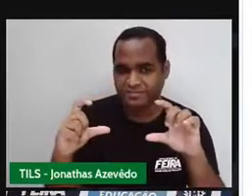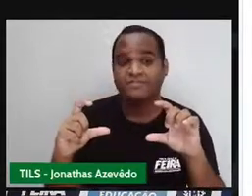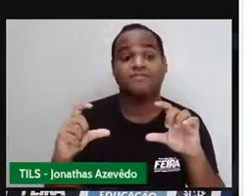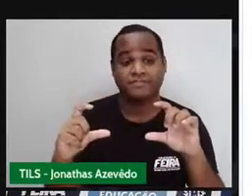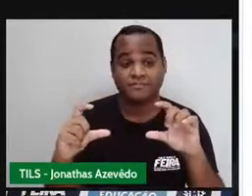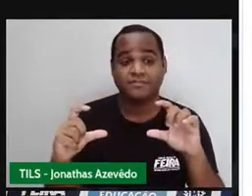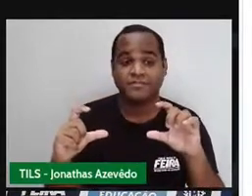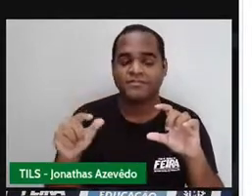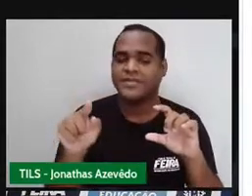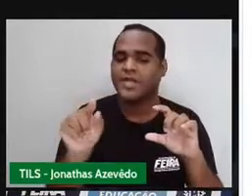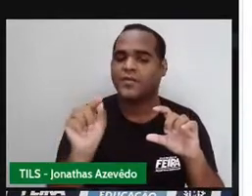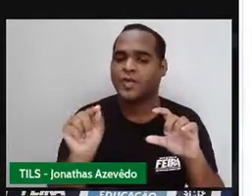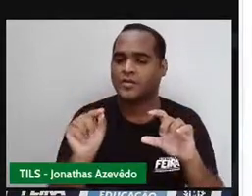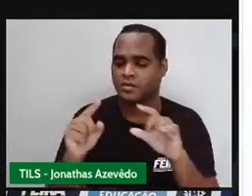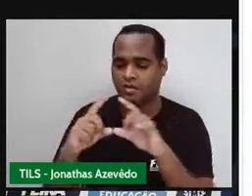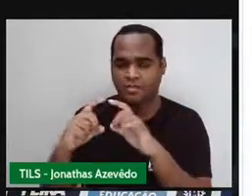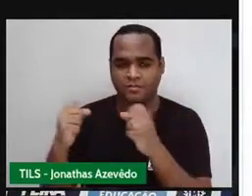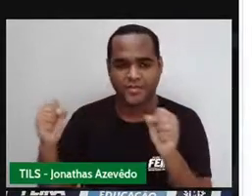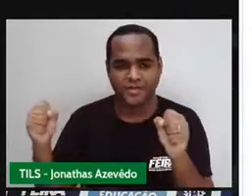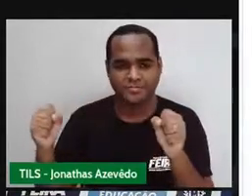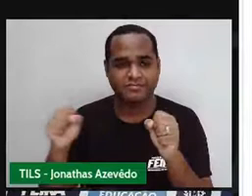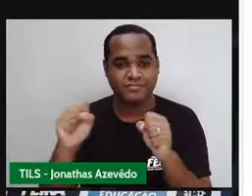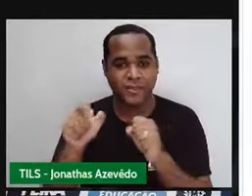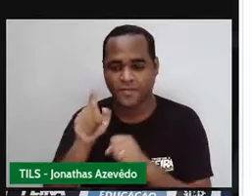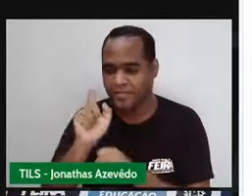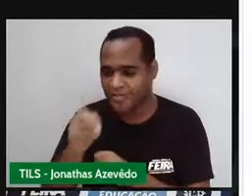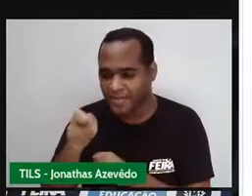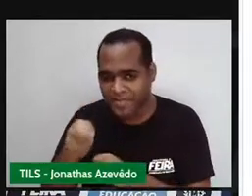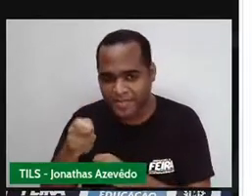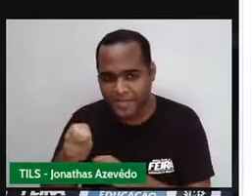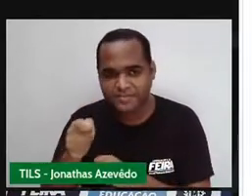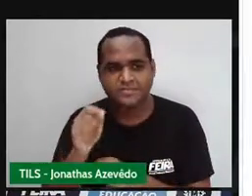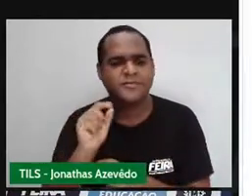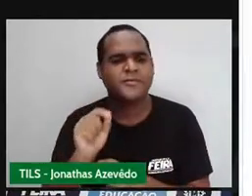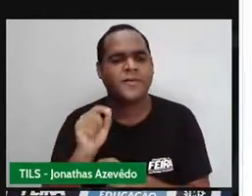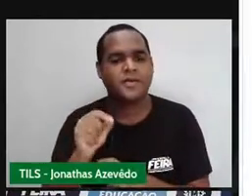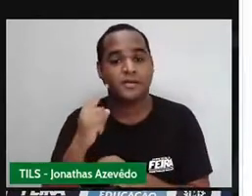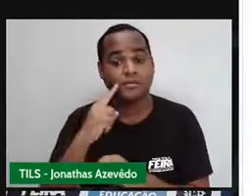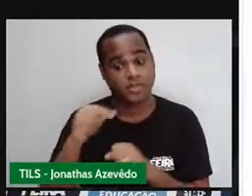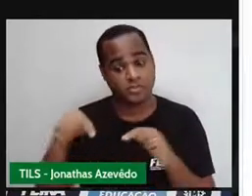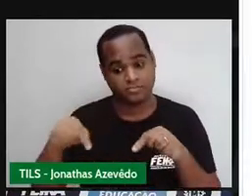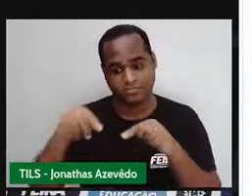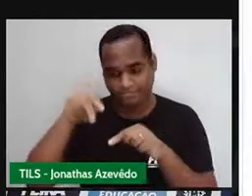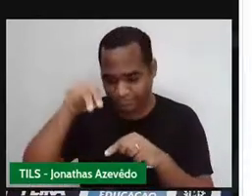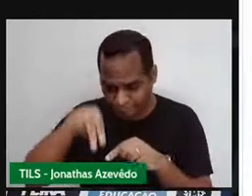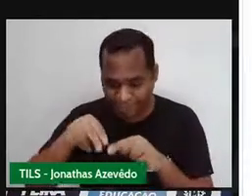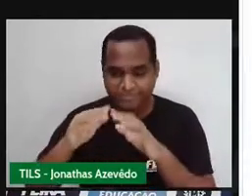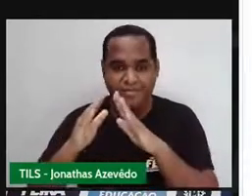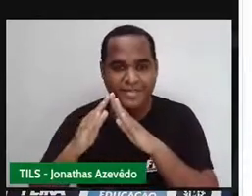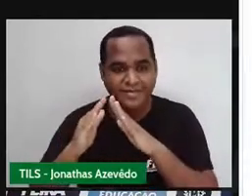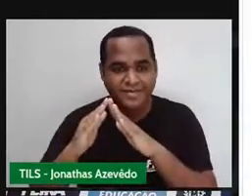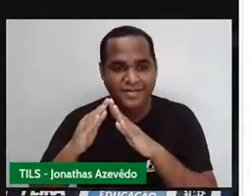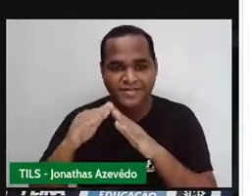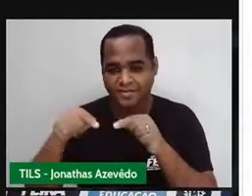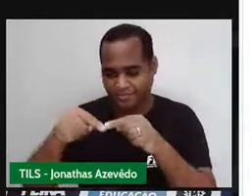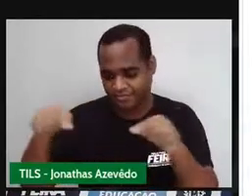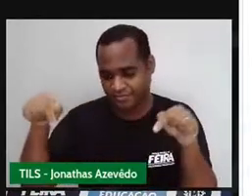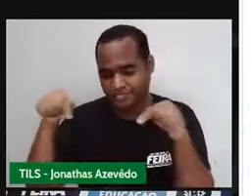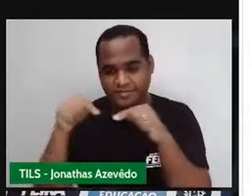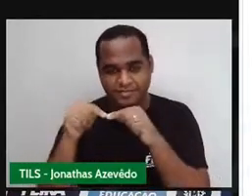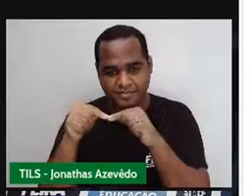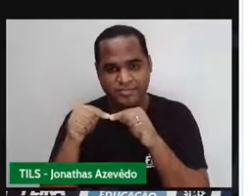essa figura Maior Que Eu Tô clicando aqui em cima que representa a planta da casa a planta do imóvel